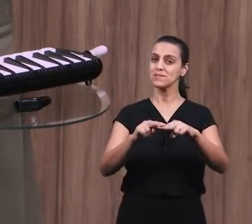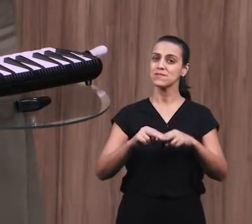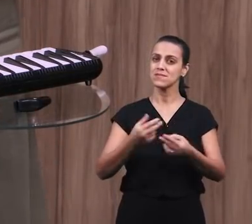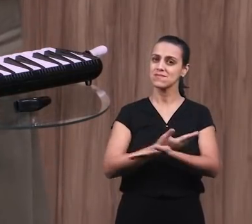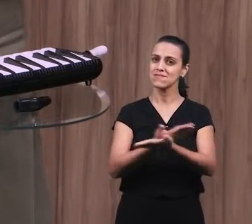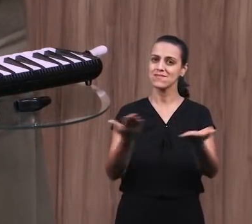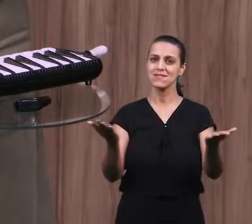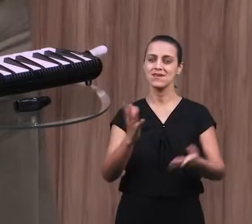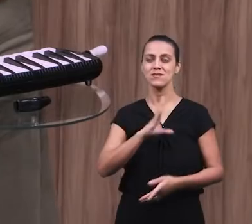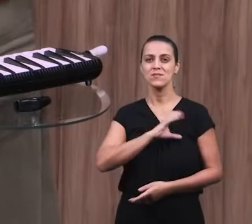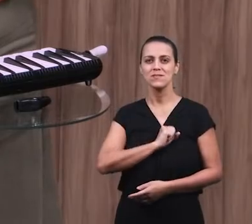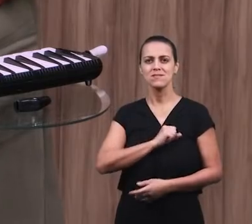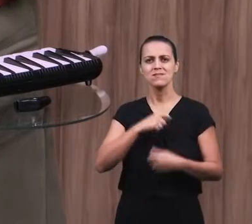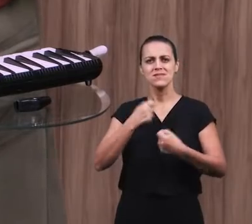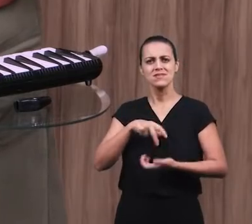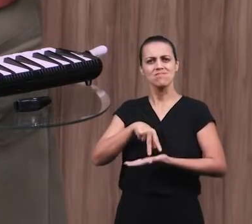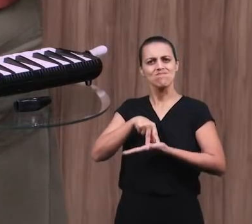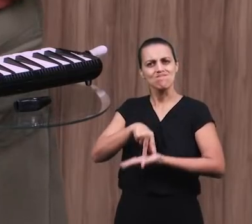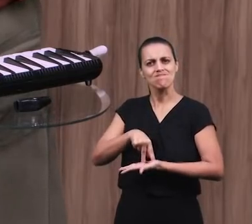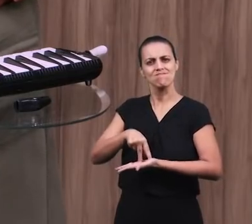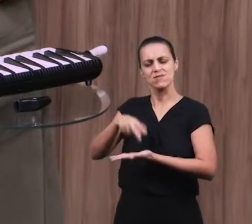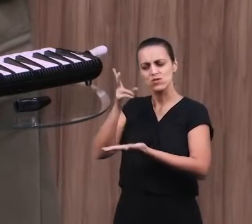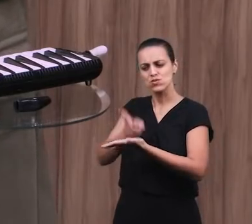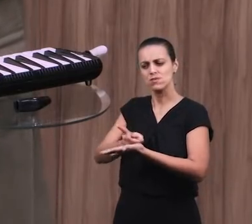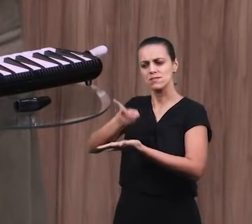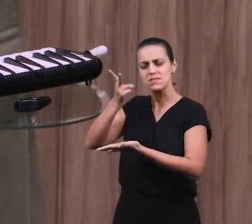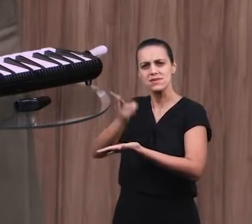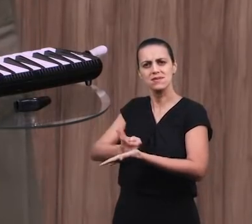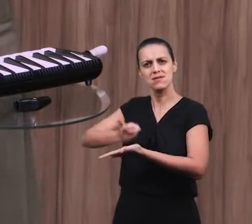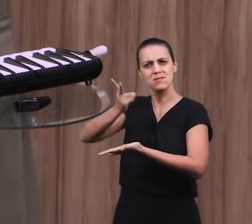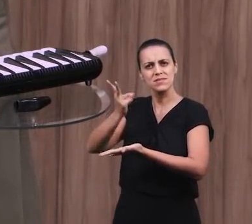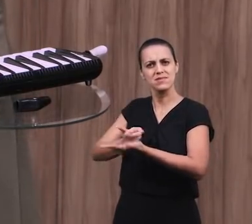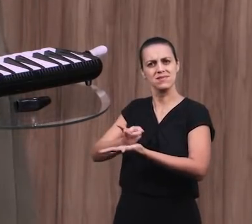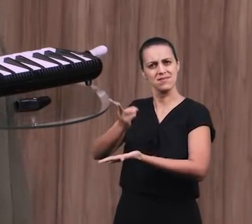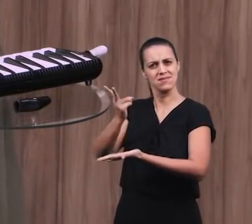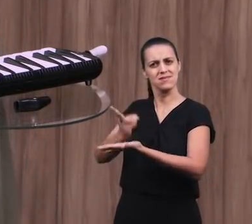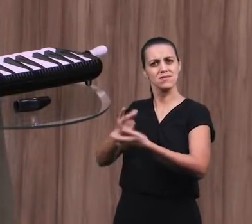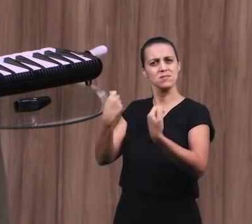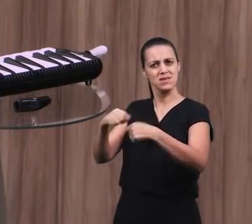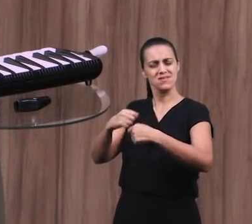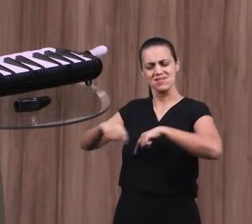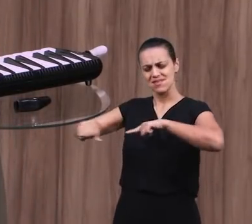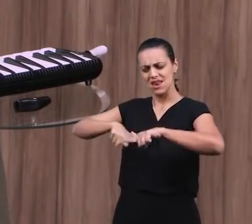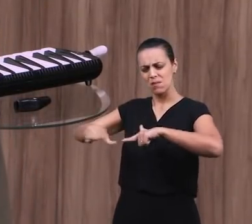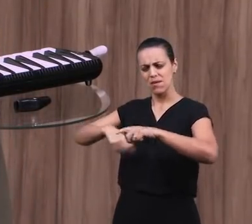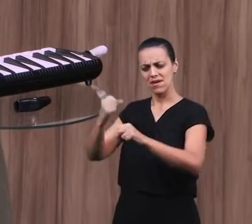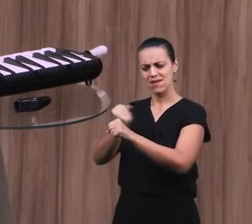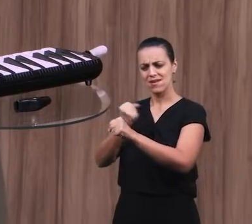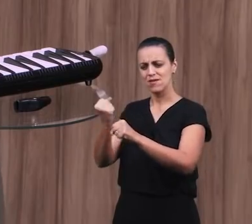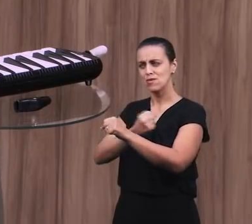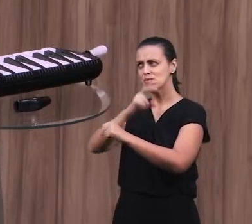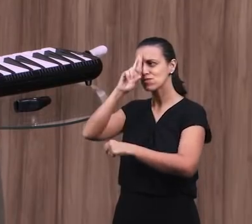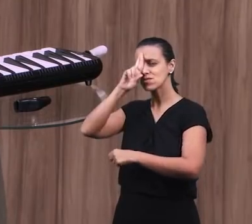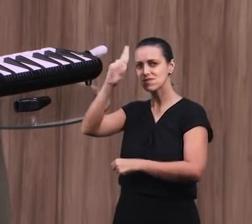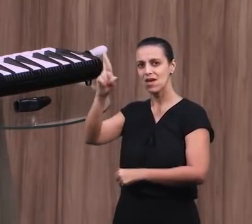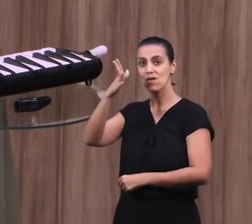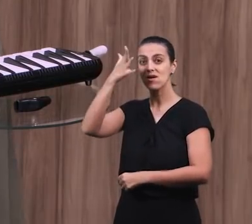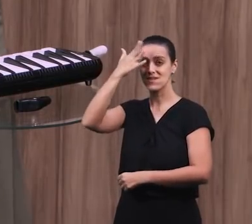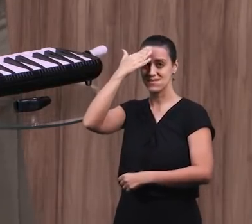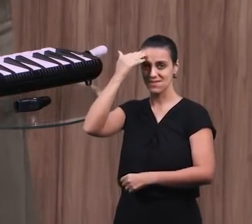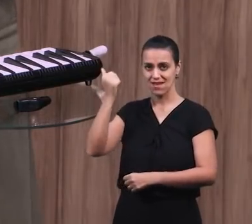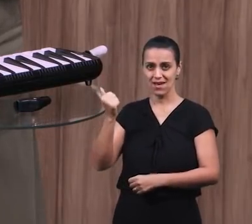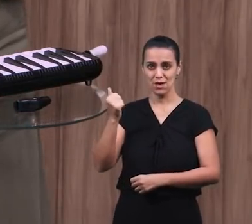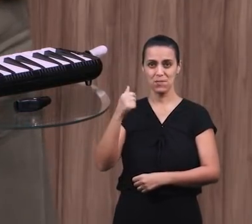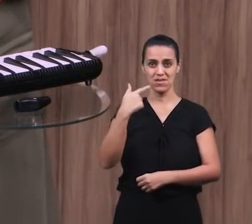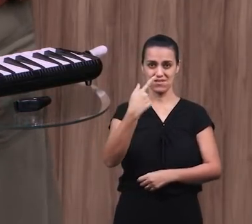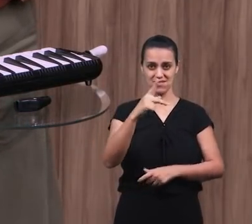amados irmãos, sede firmes e constantes, sempre abundantes na obra do Senhor, sabendo que o